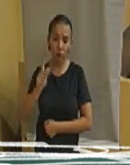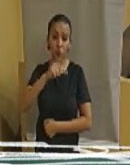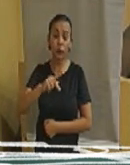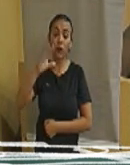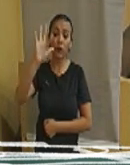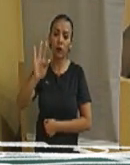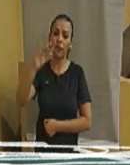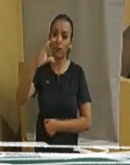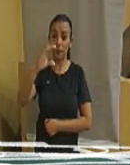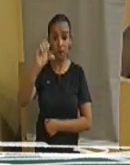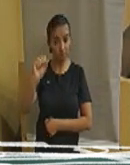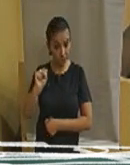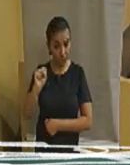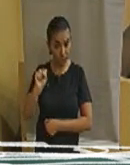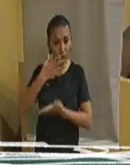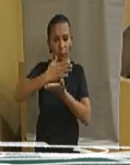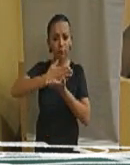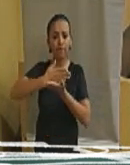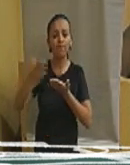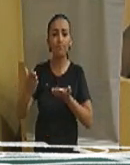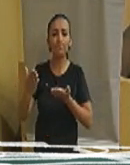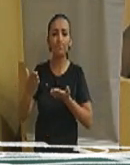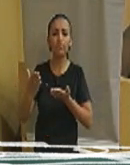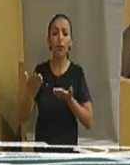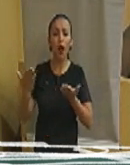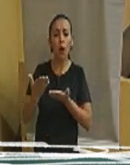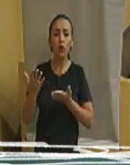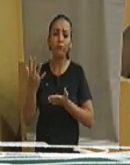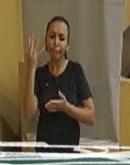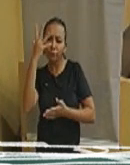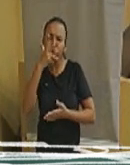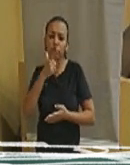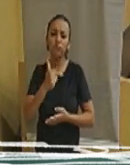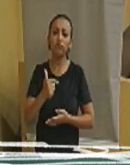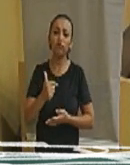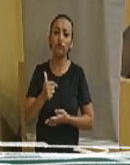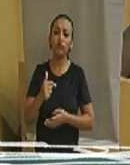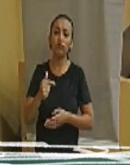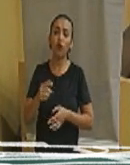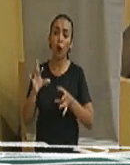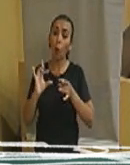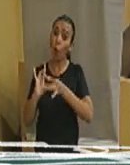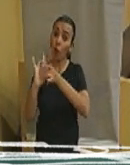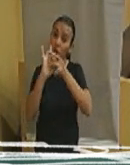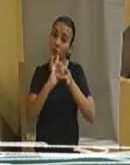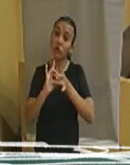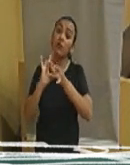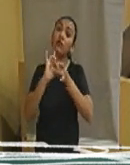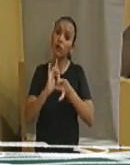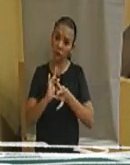FCS, iniciamos uma construção bonita, uma construção de unidade.